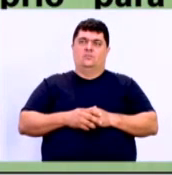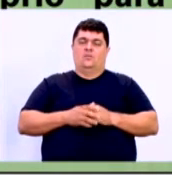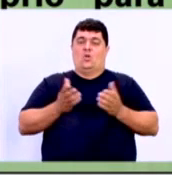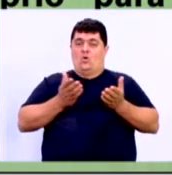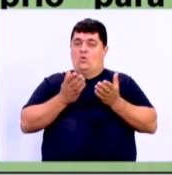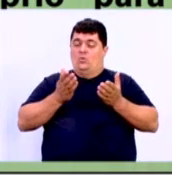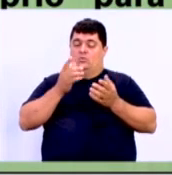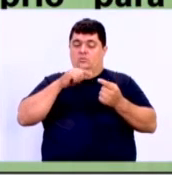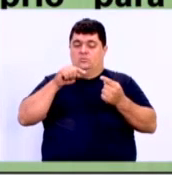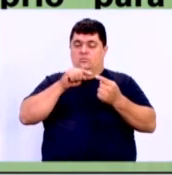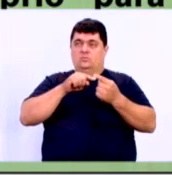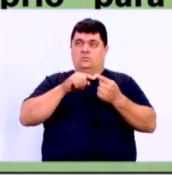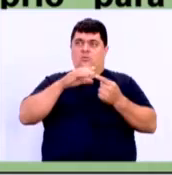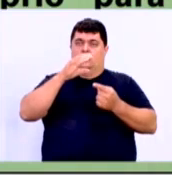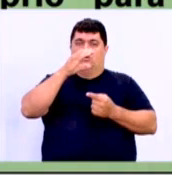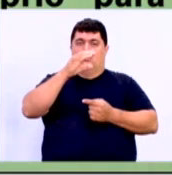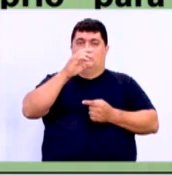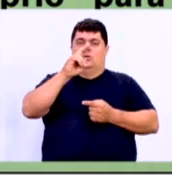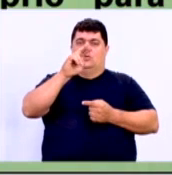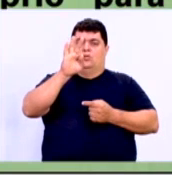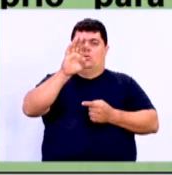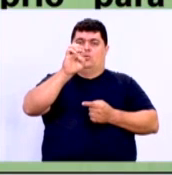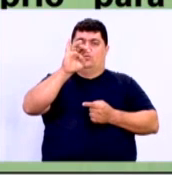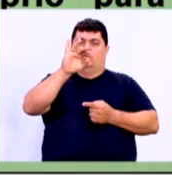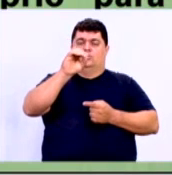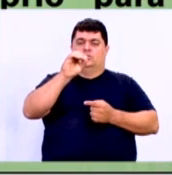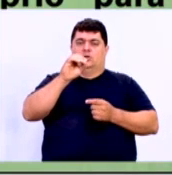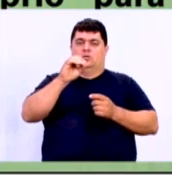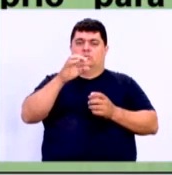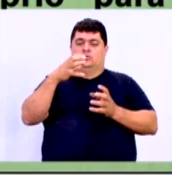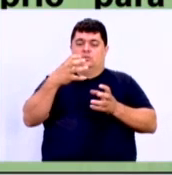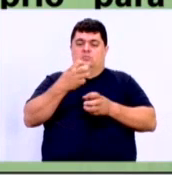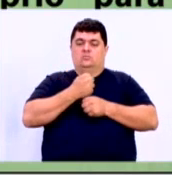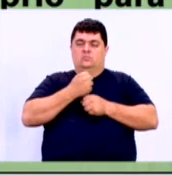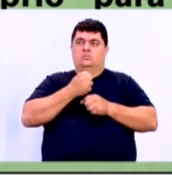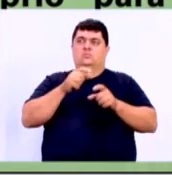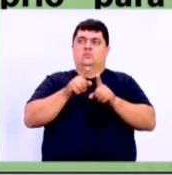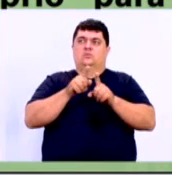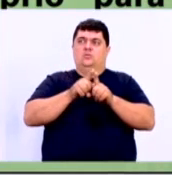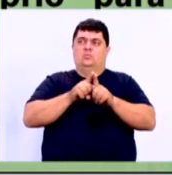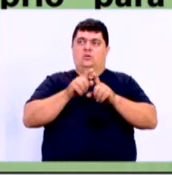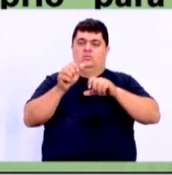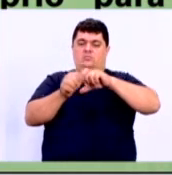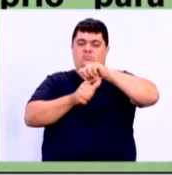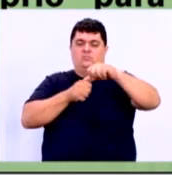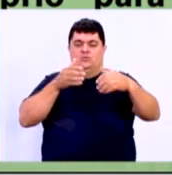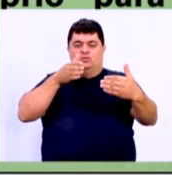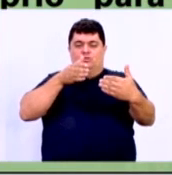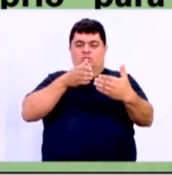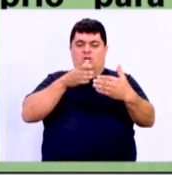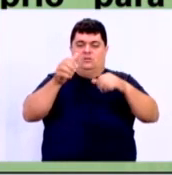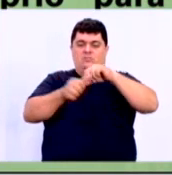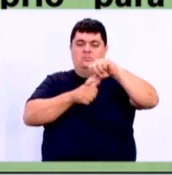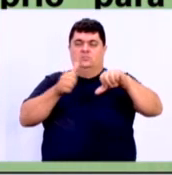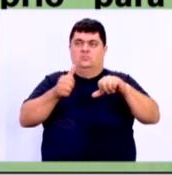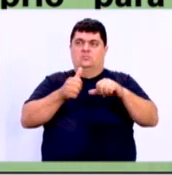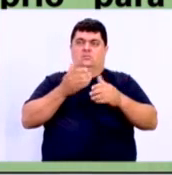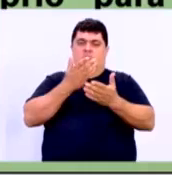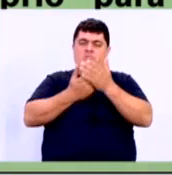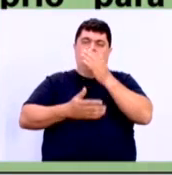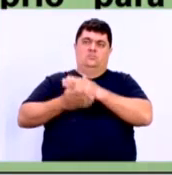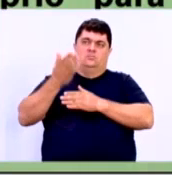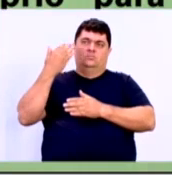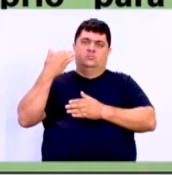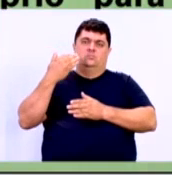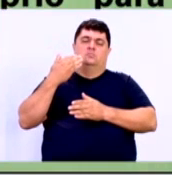hoje é custeio de absorção e o custeio direto e variável. Na aula passada,